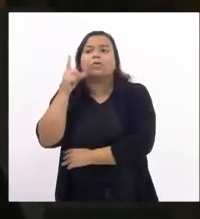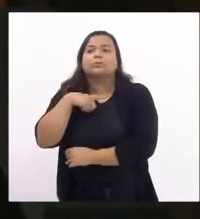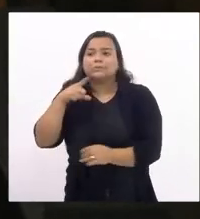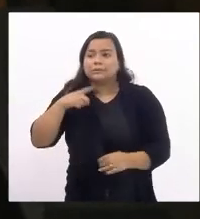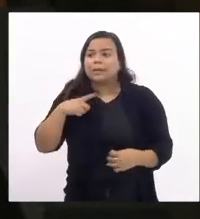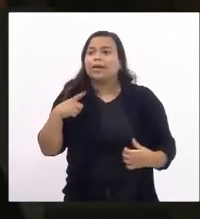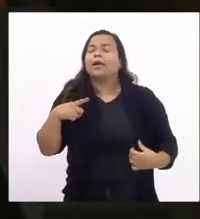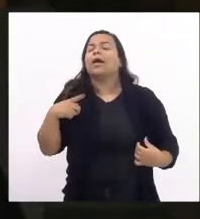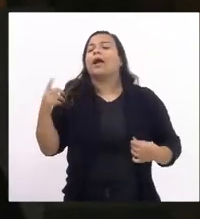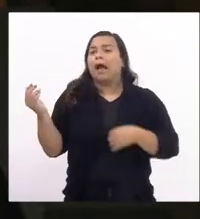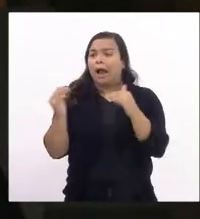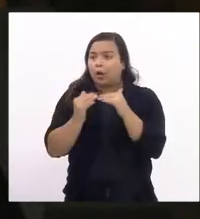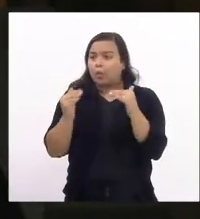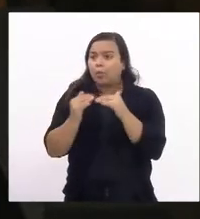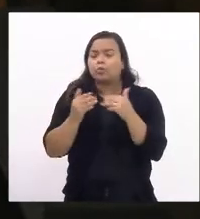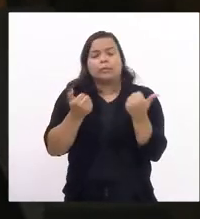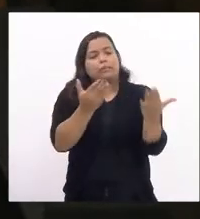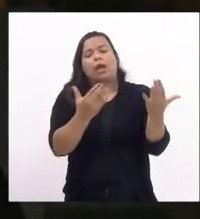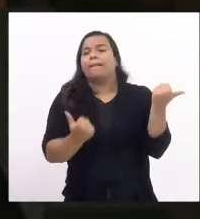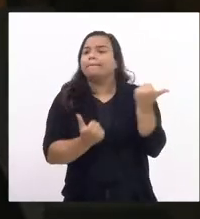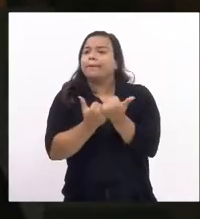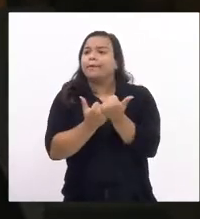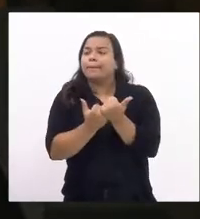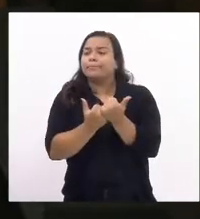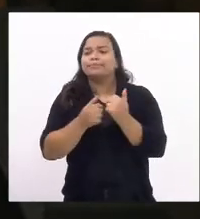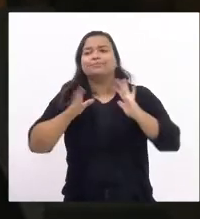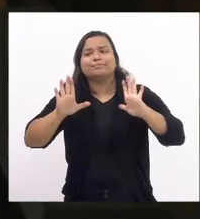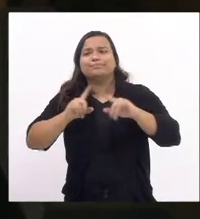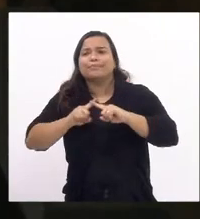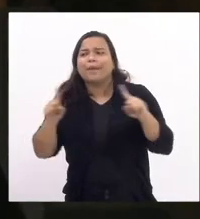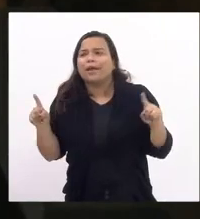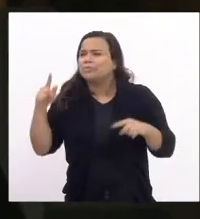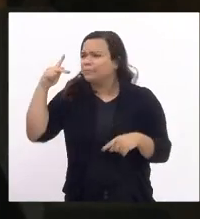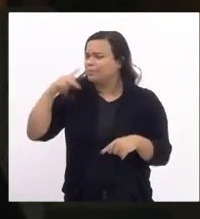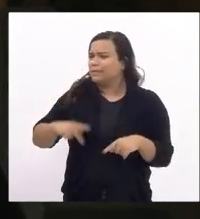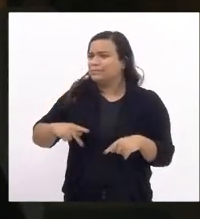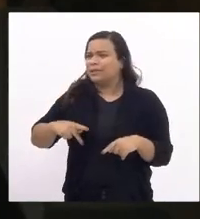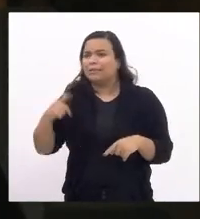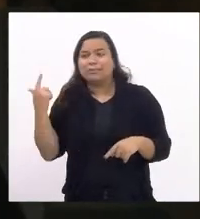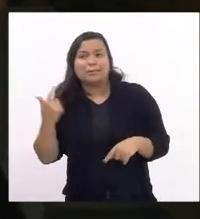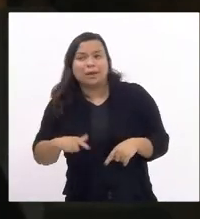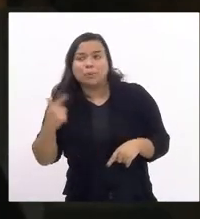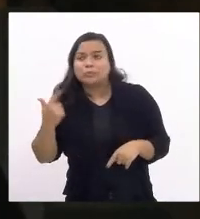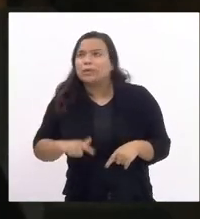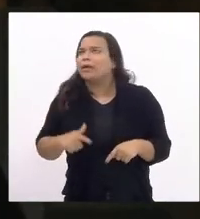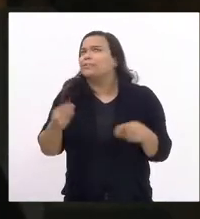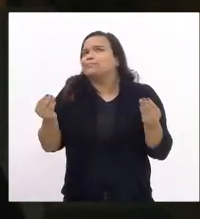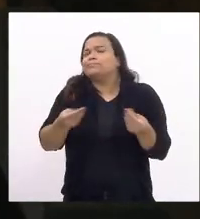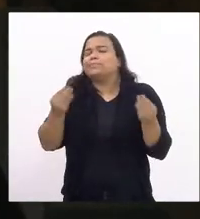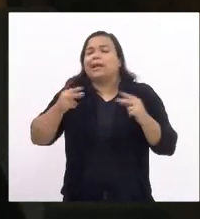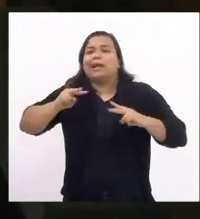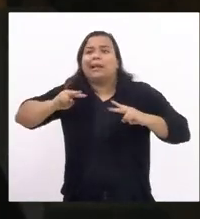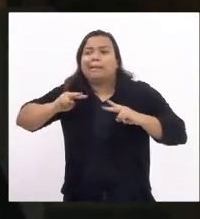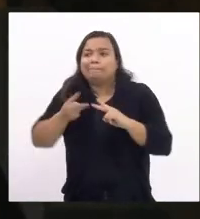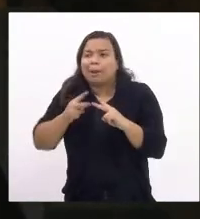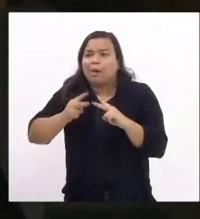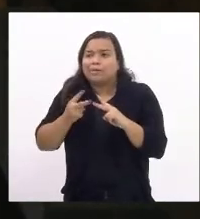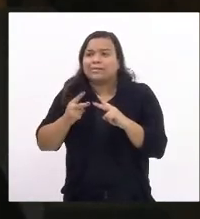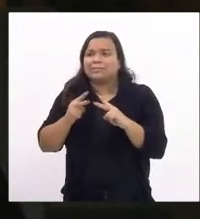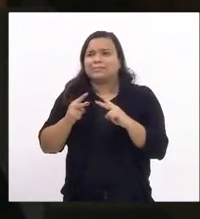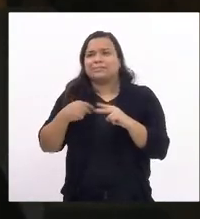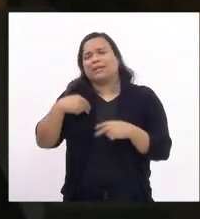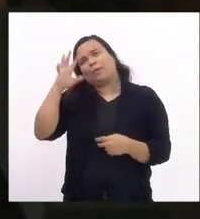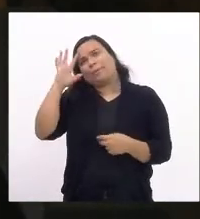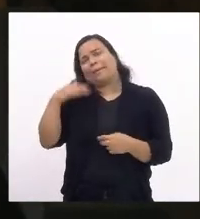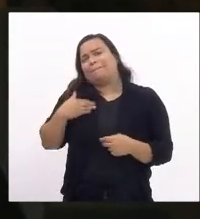apoiá-lo. Ora, senhor presidente, não há hipótese dessa altura da